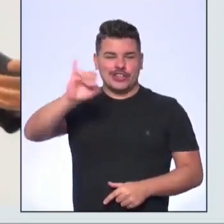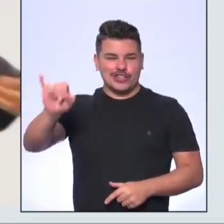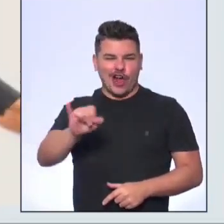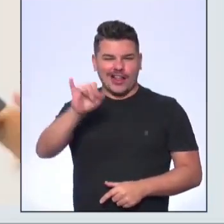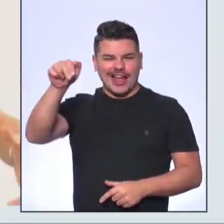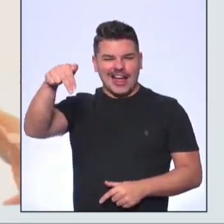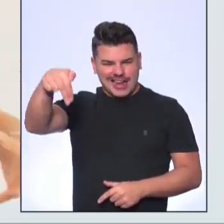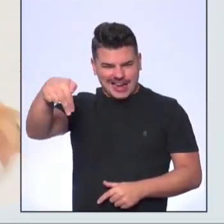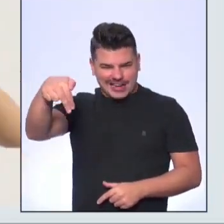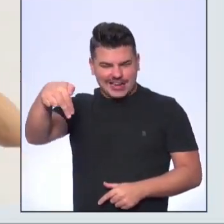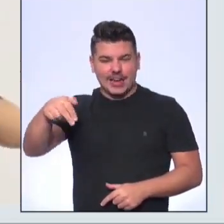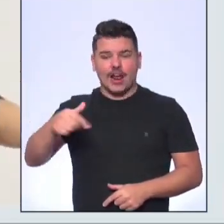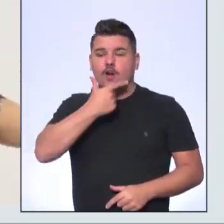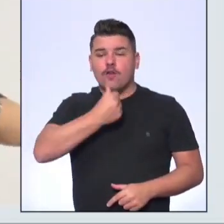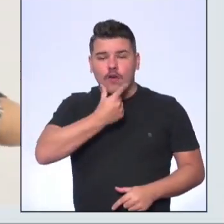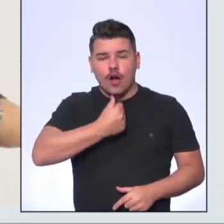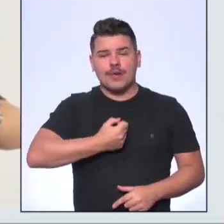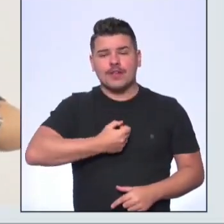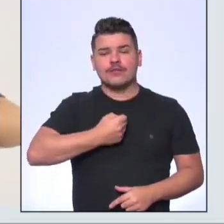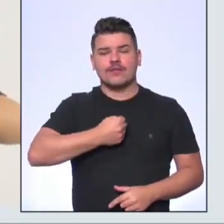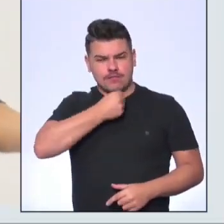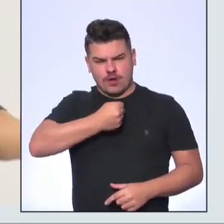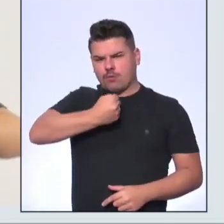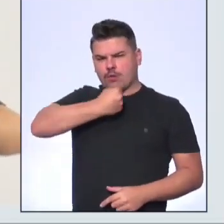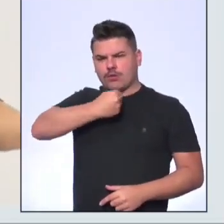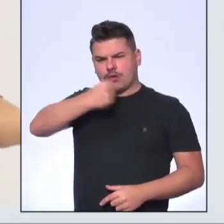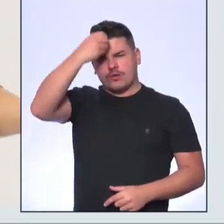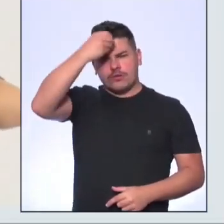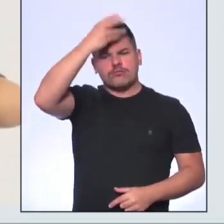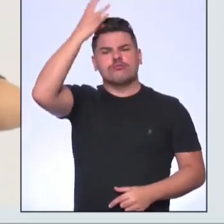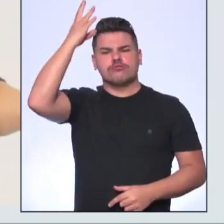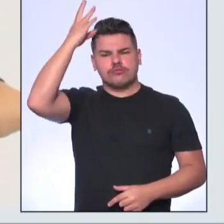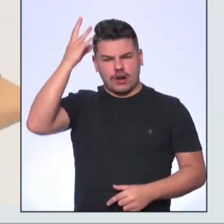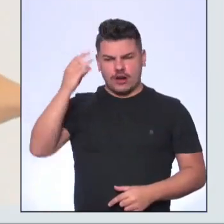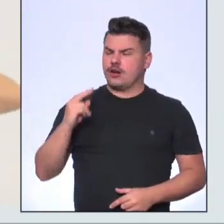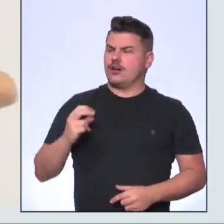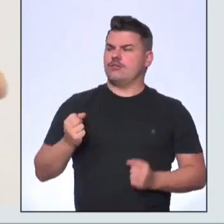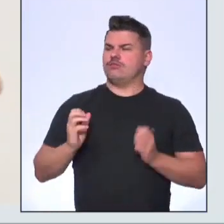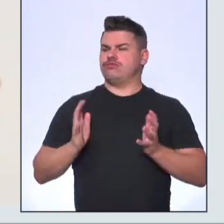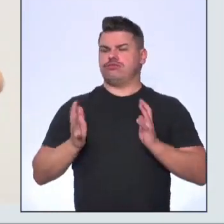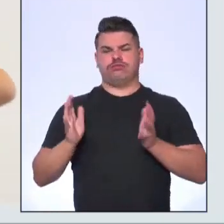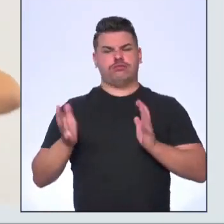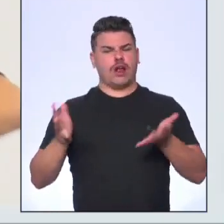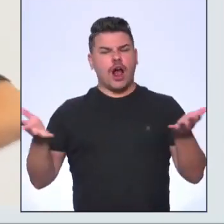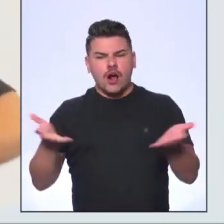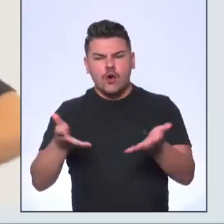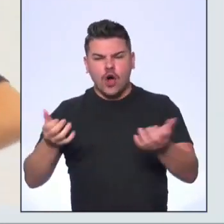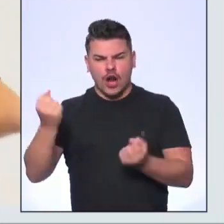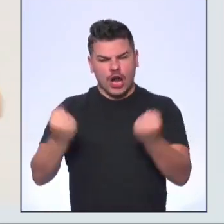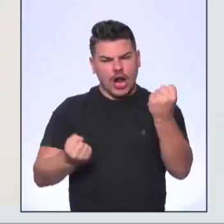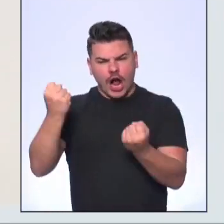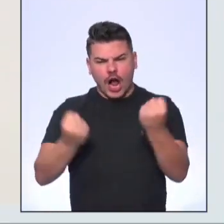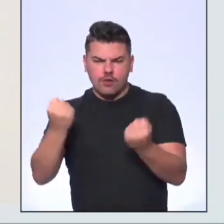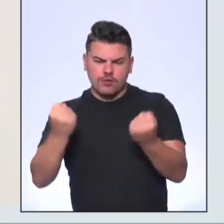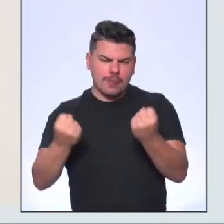William Bonner chega lá e fala, olha, nesse momento aconteceu um acidente,